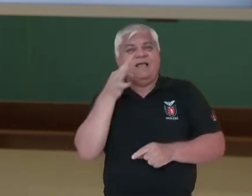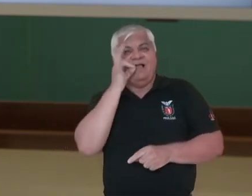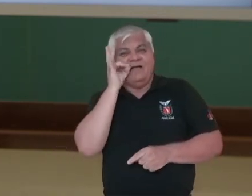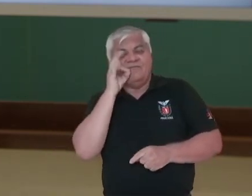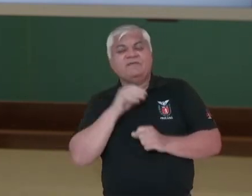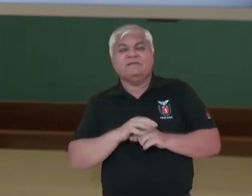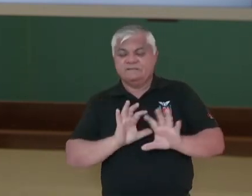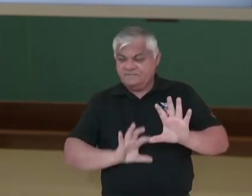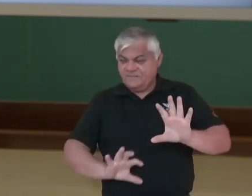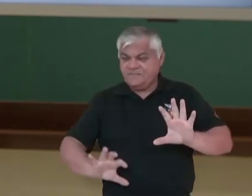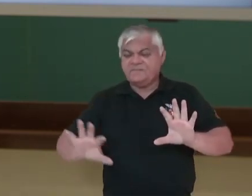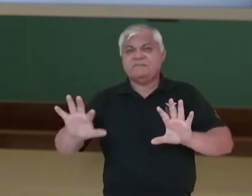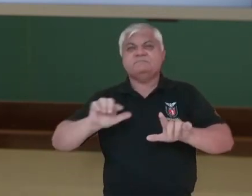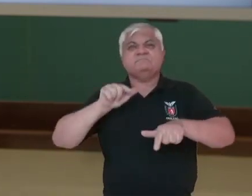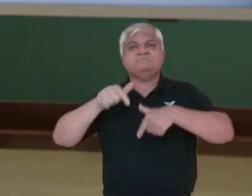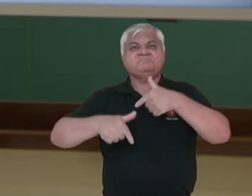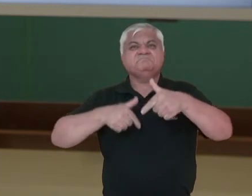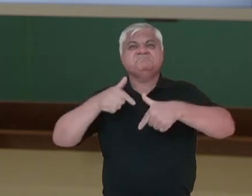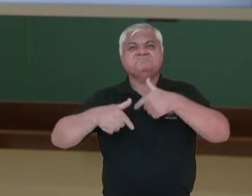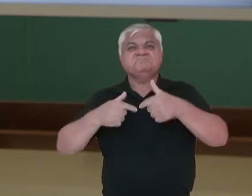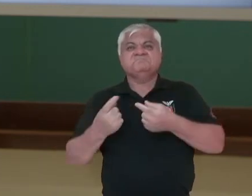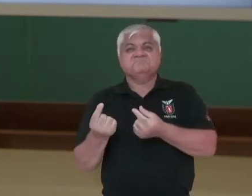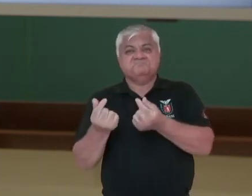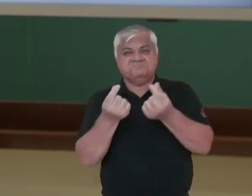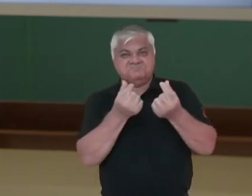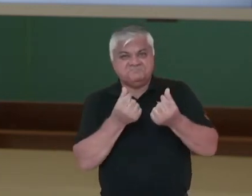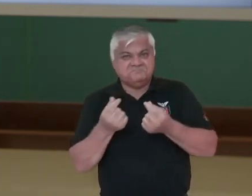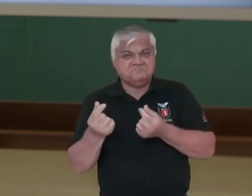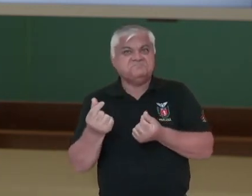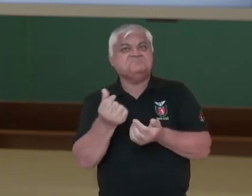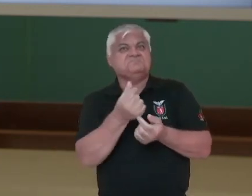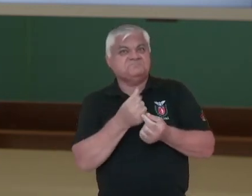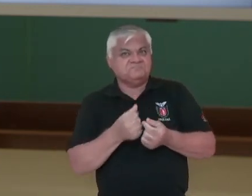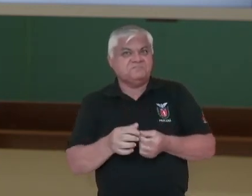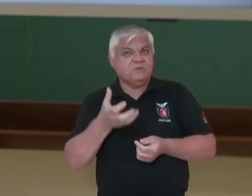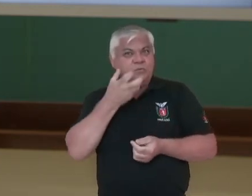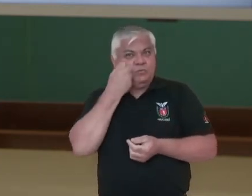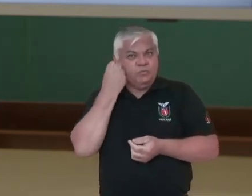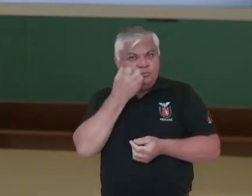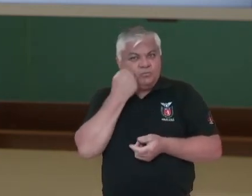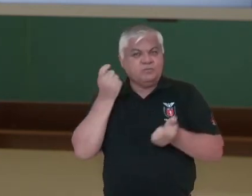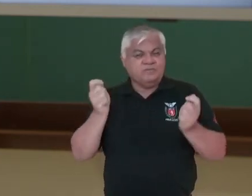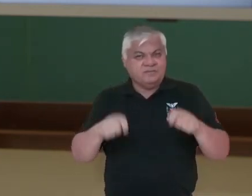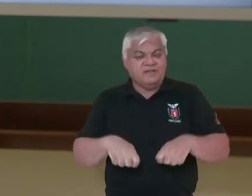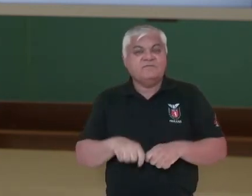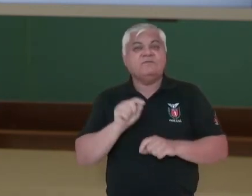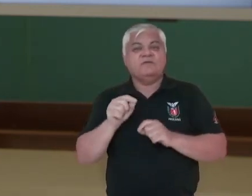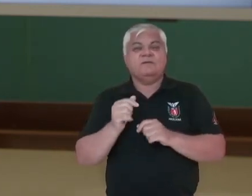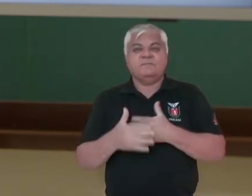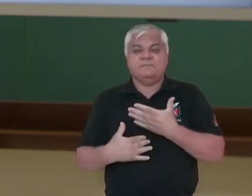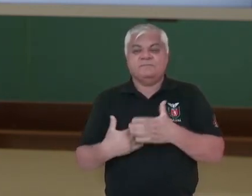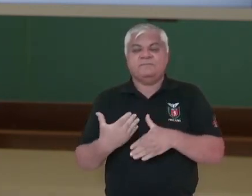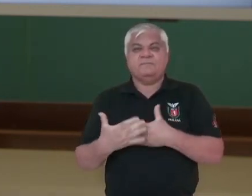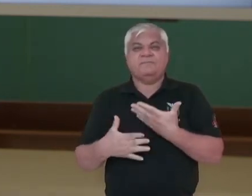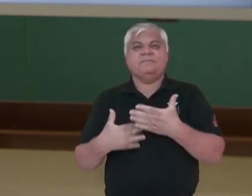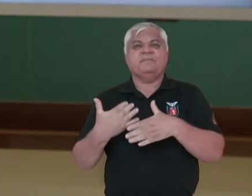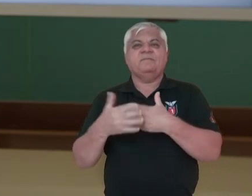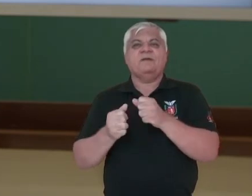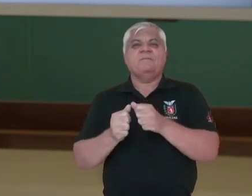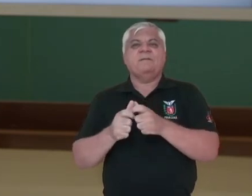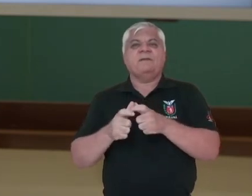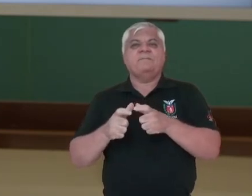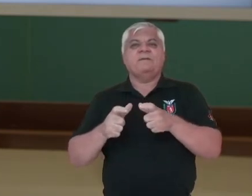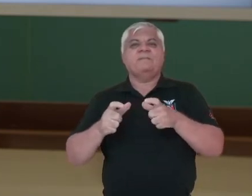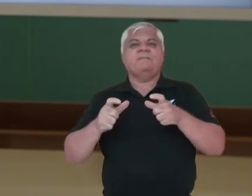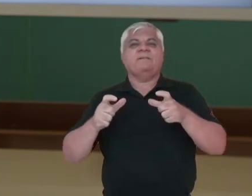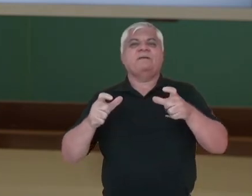todas essas atividades econômicas, né, que geravam lucro, foram sendo desenvolvidas e